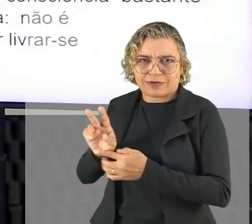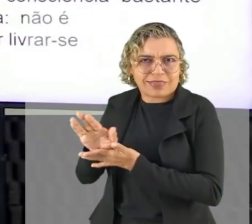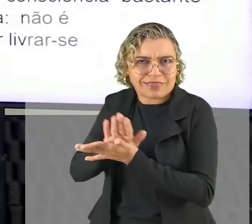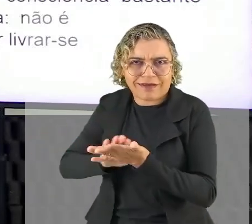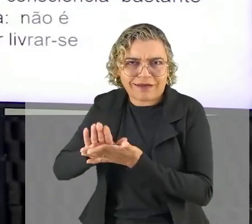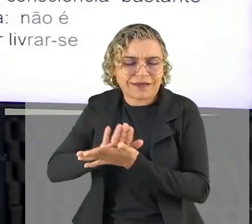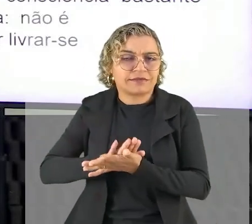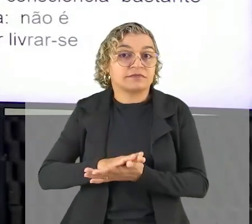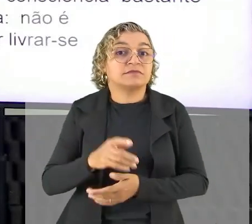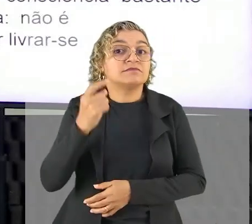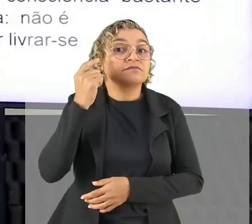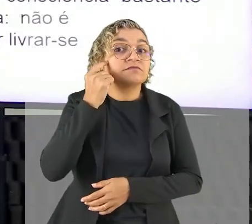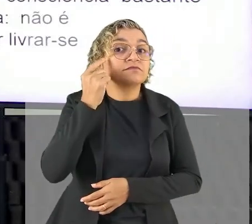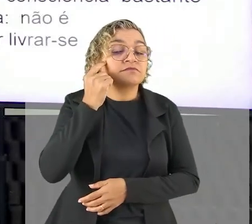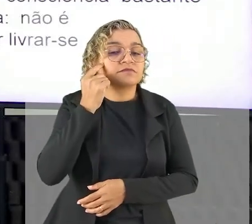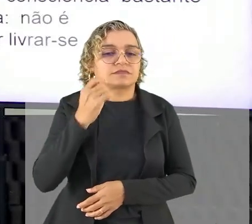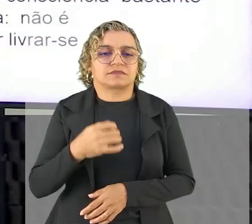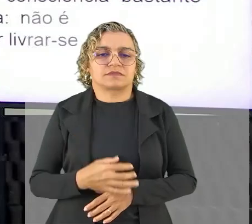Sente a